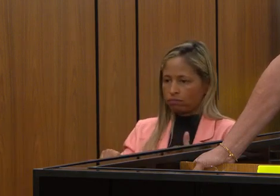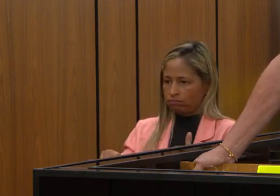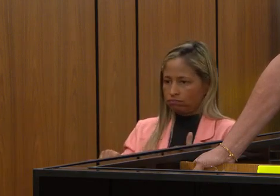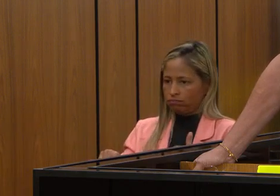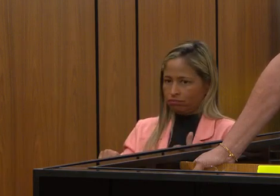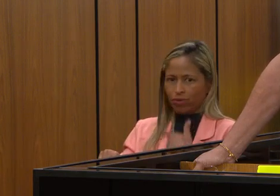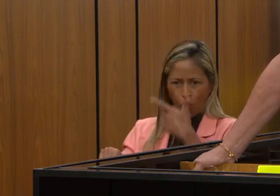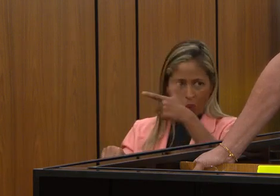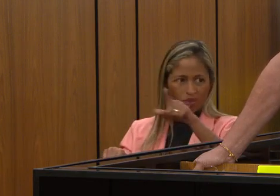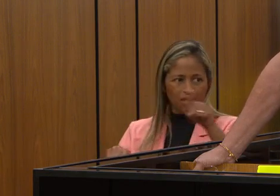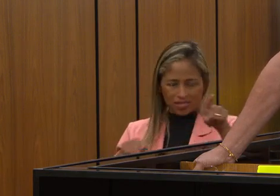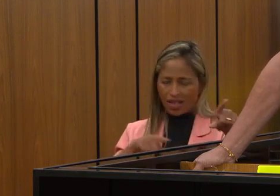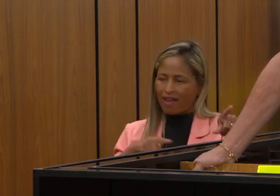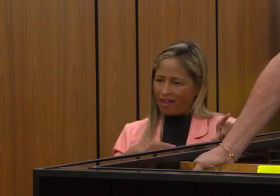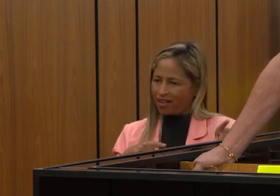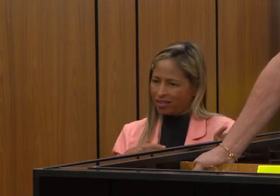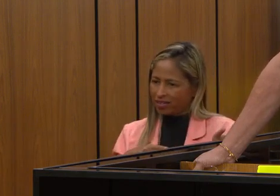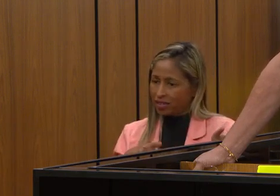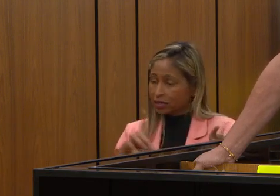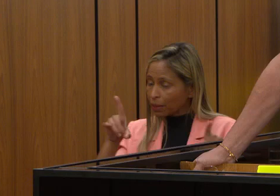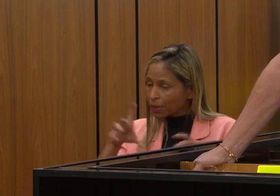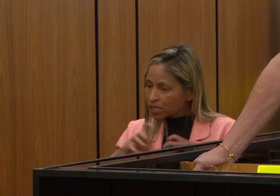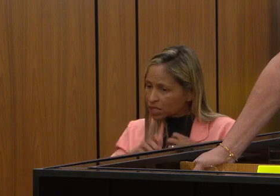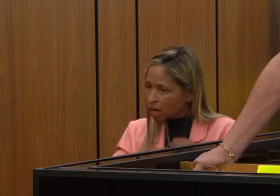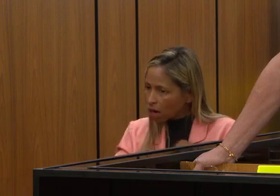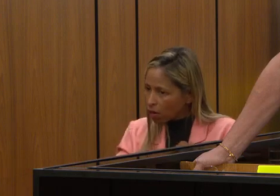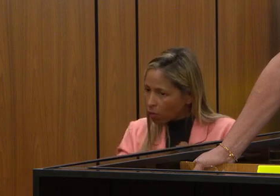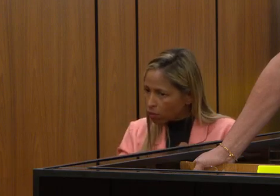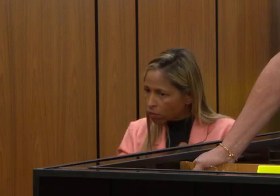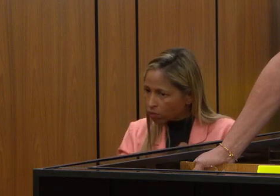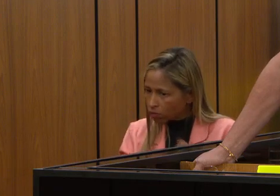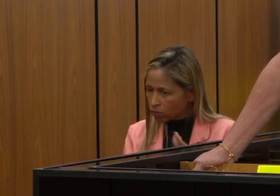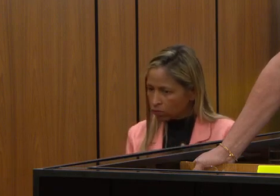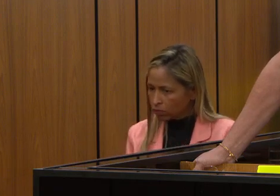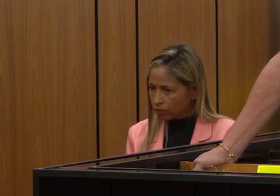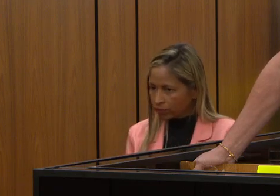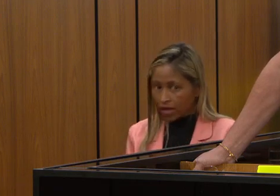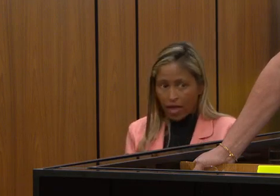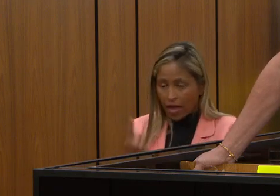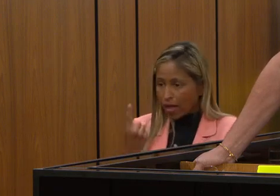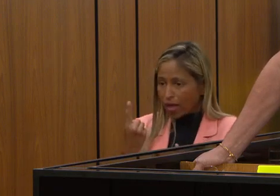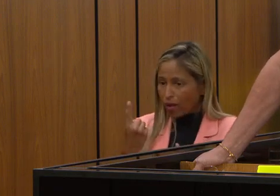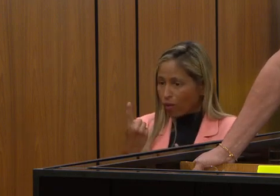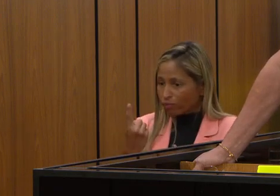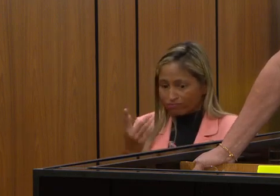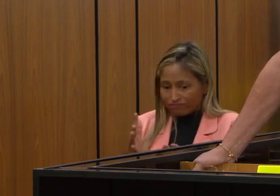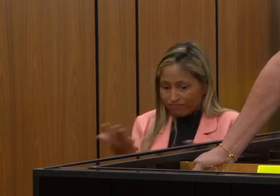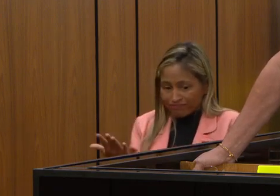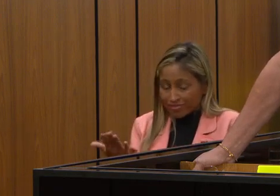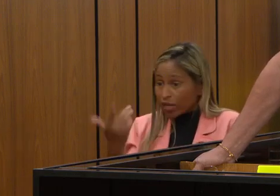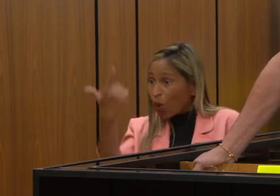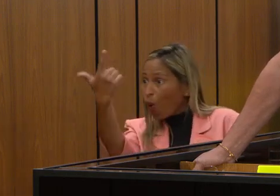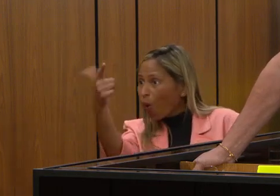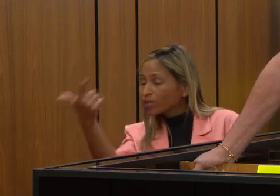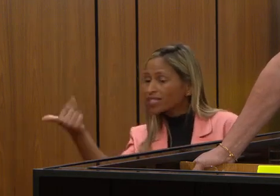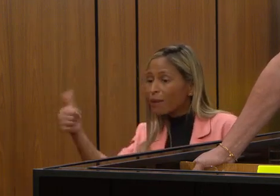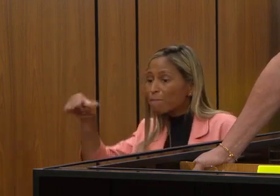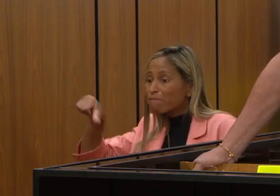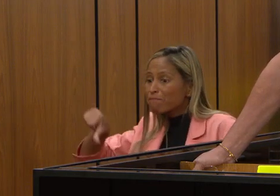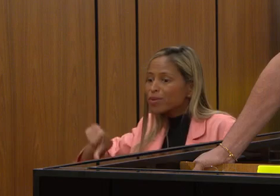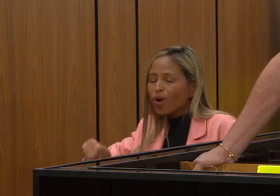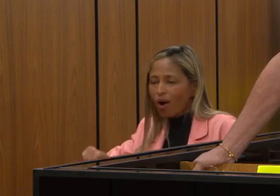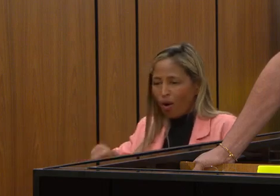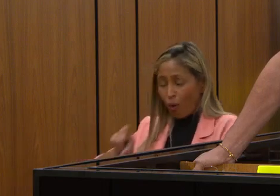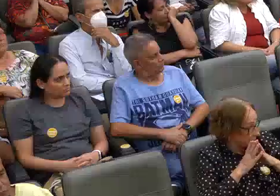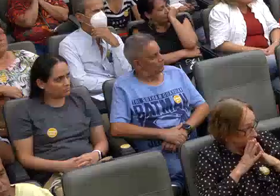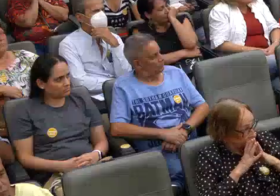na situação pessoas que são com depressão aqui não é nem um texto gente das pessoas que foram enganadas pessoas que uma hora